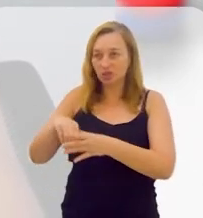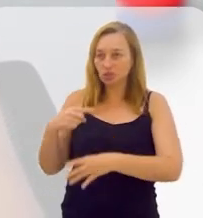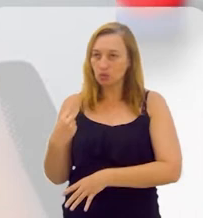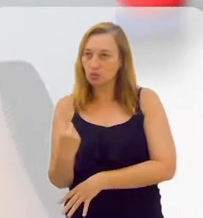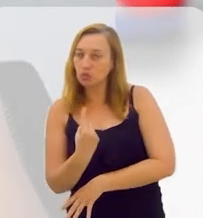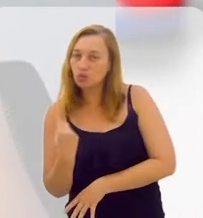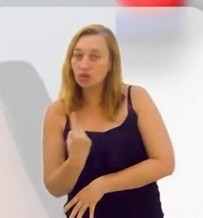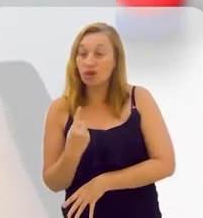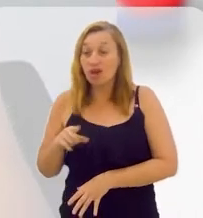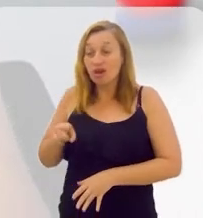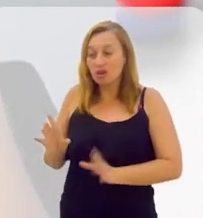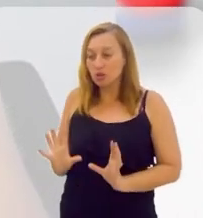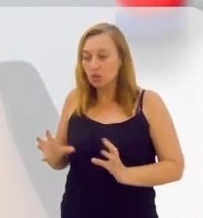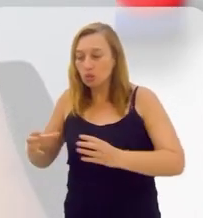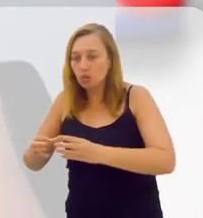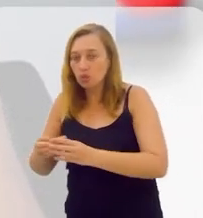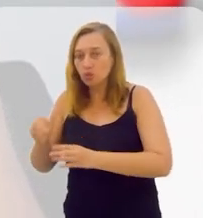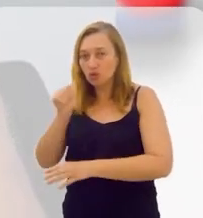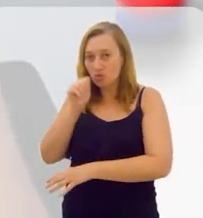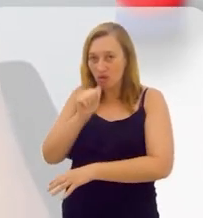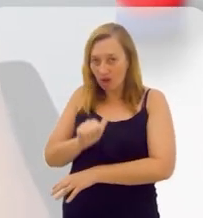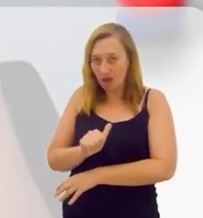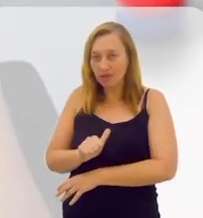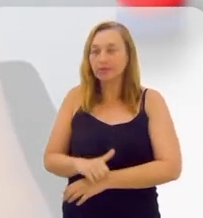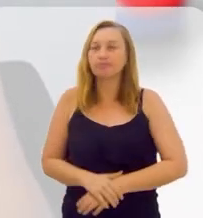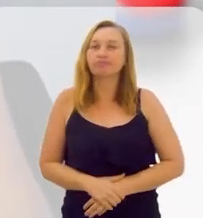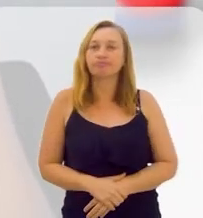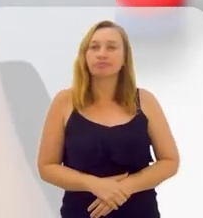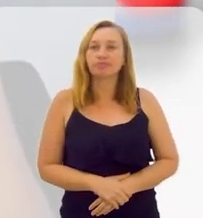Quarentena. Esse coletivo, ele